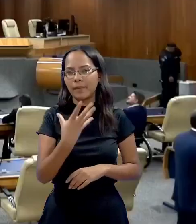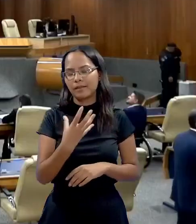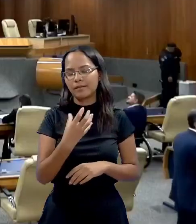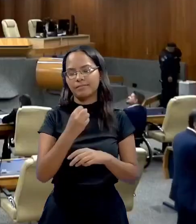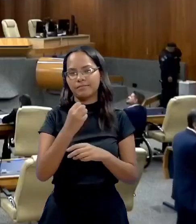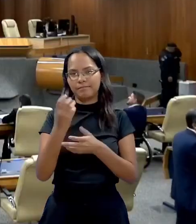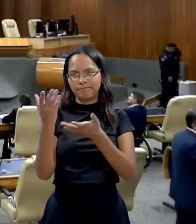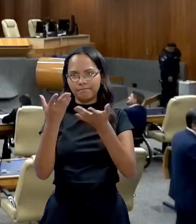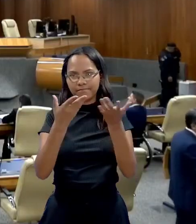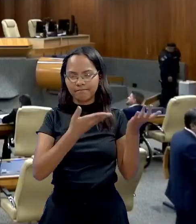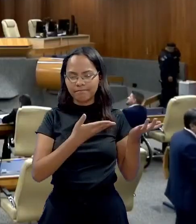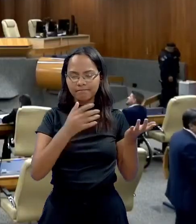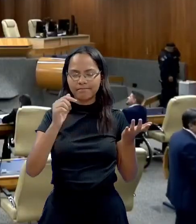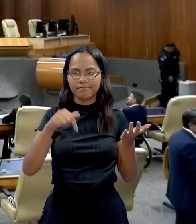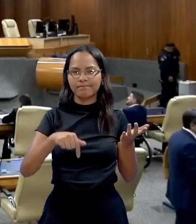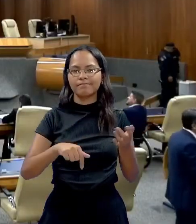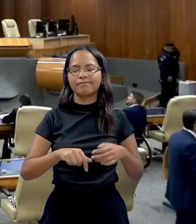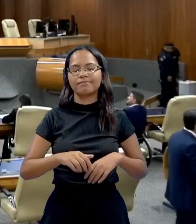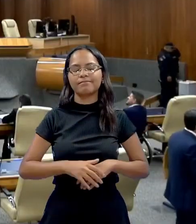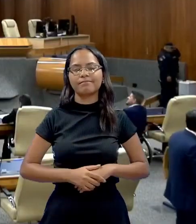casa.